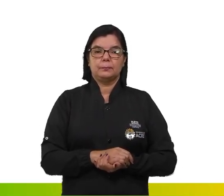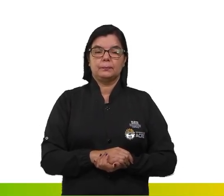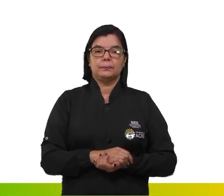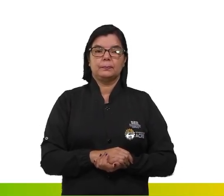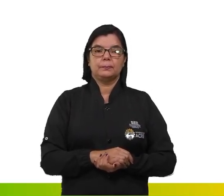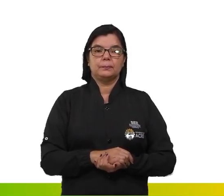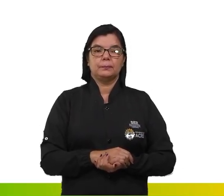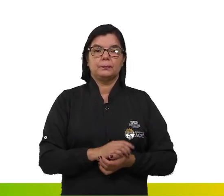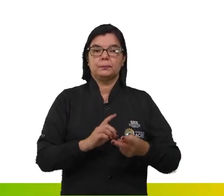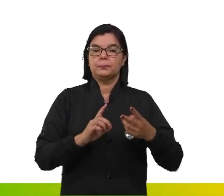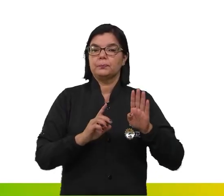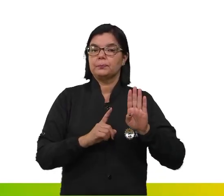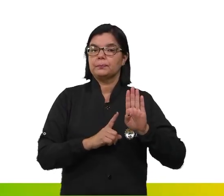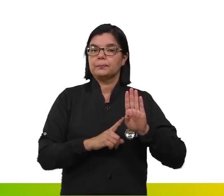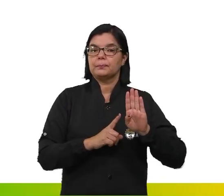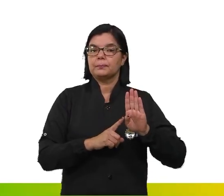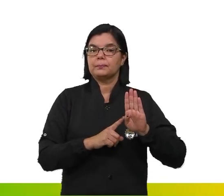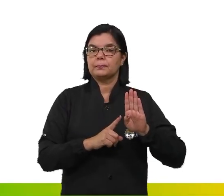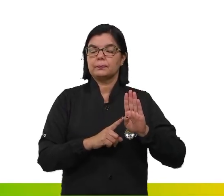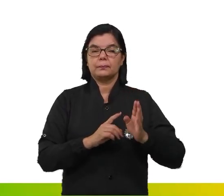Ok? Vamos para o item B.